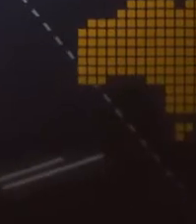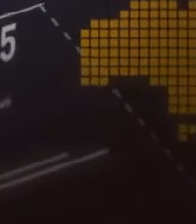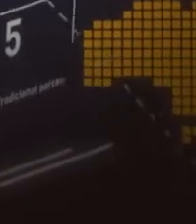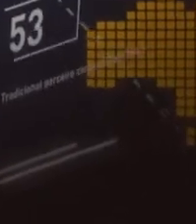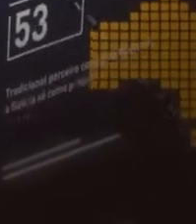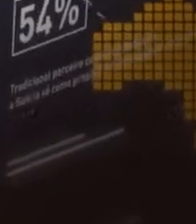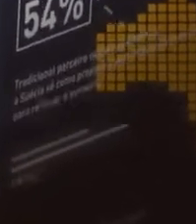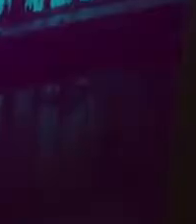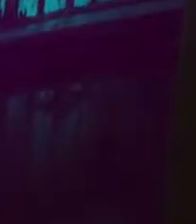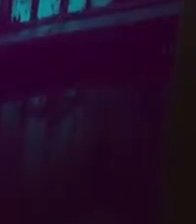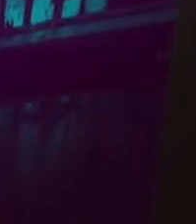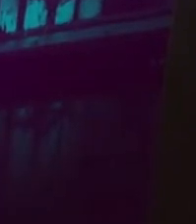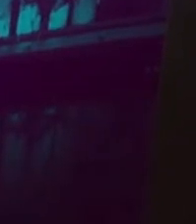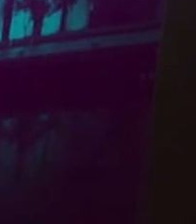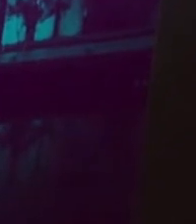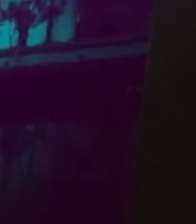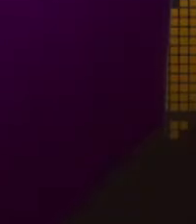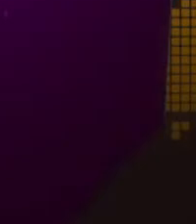Música